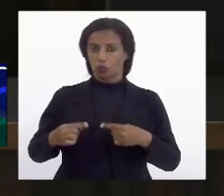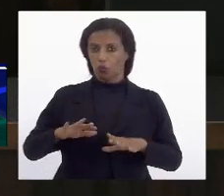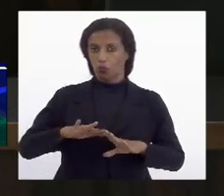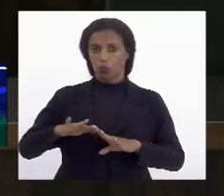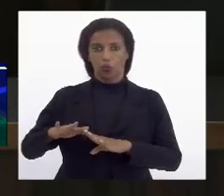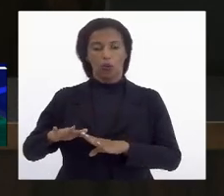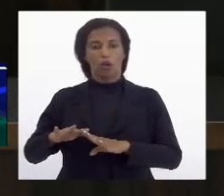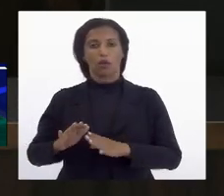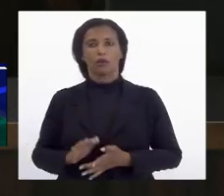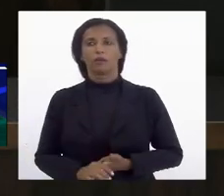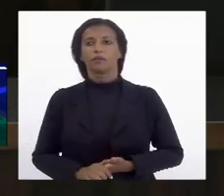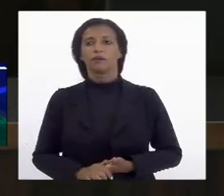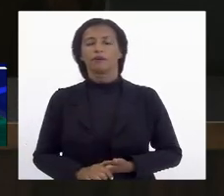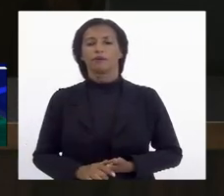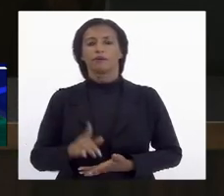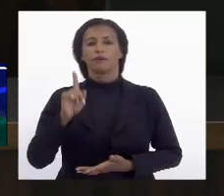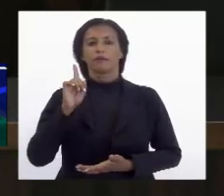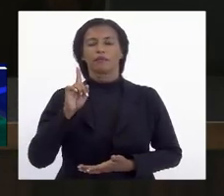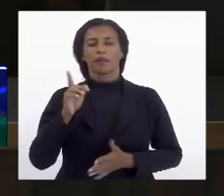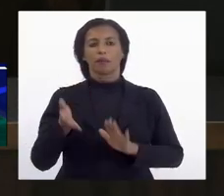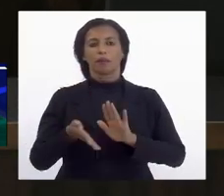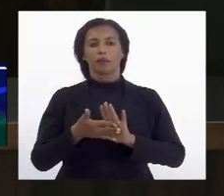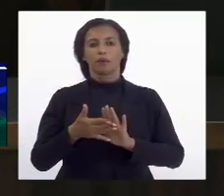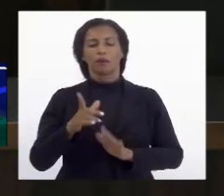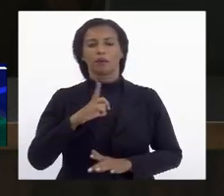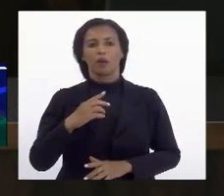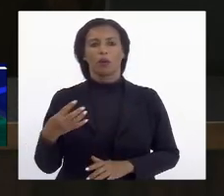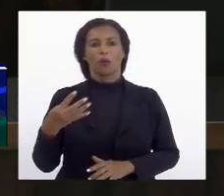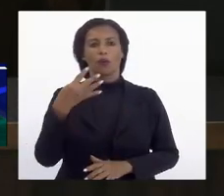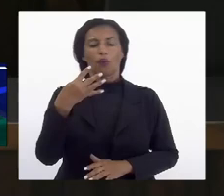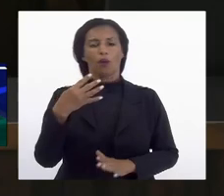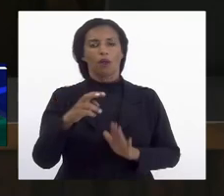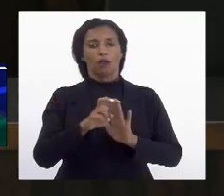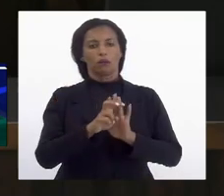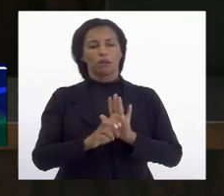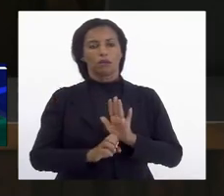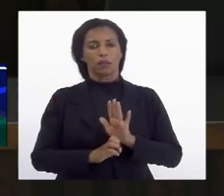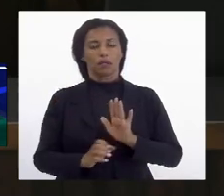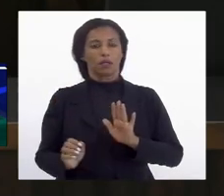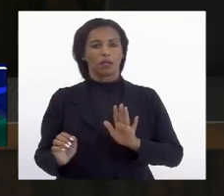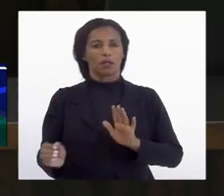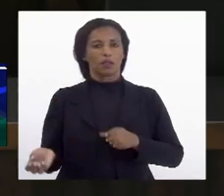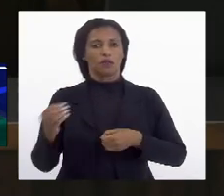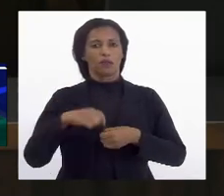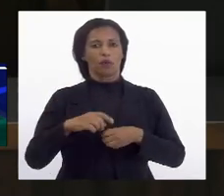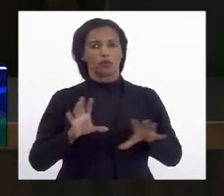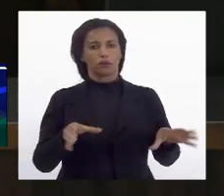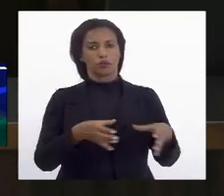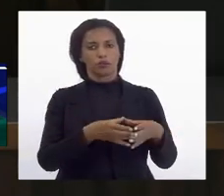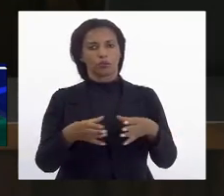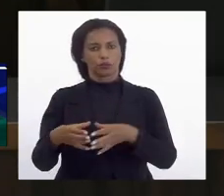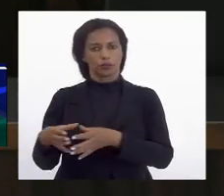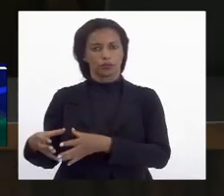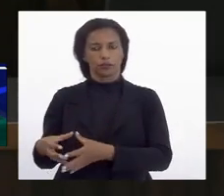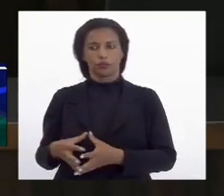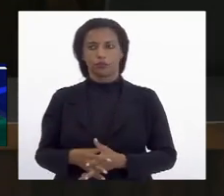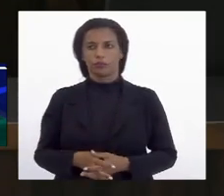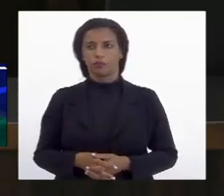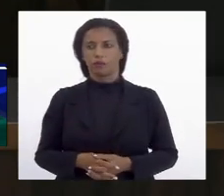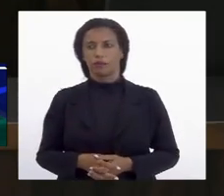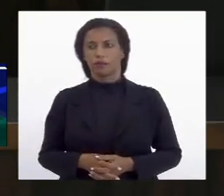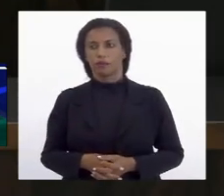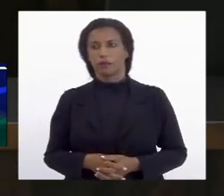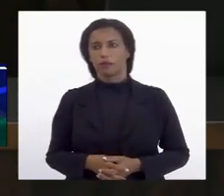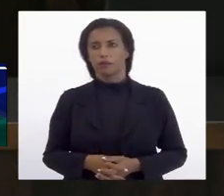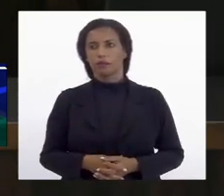discutir a presente proposta recebeu quatro emendas e retorna às comissões pela ordem